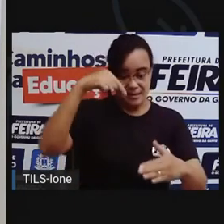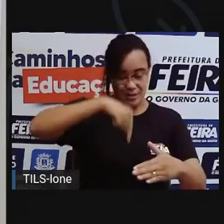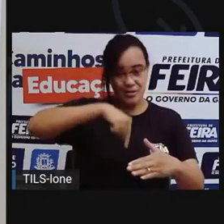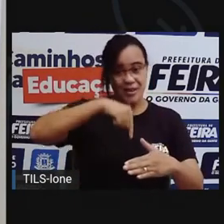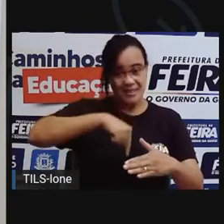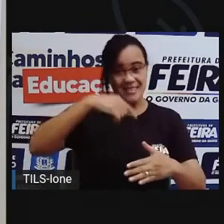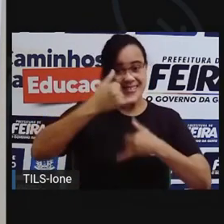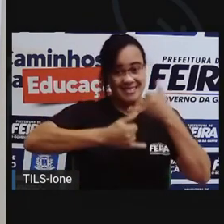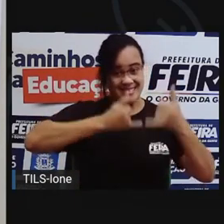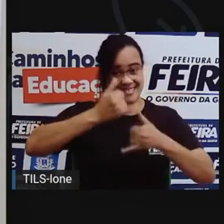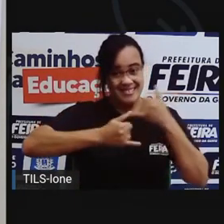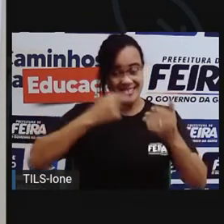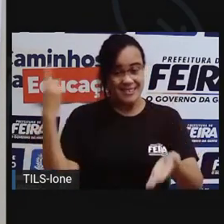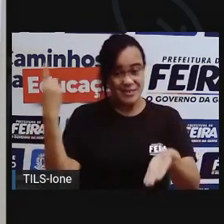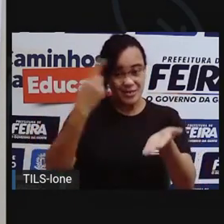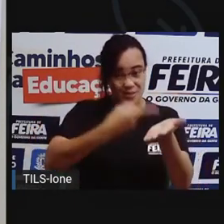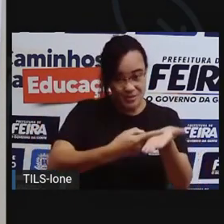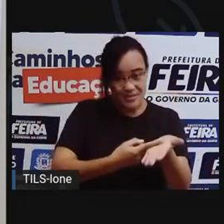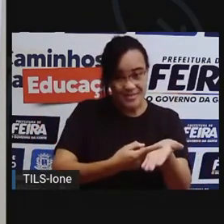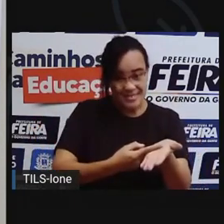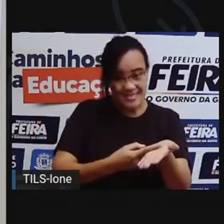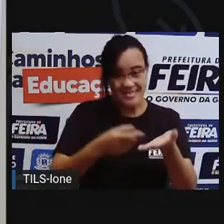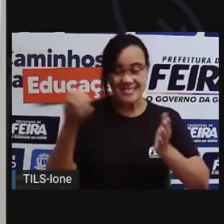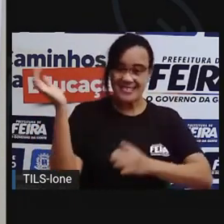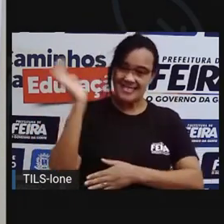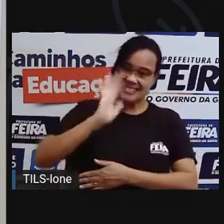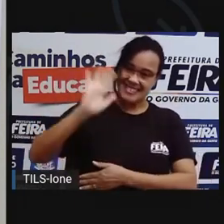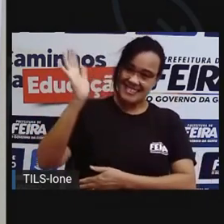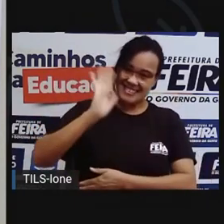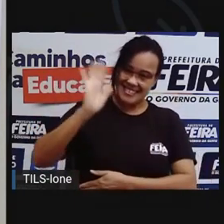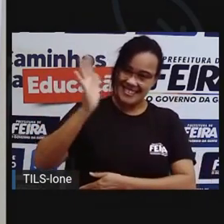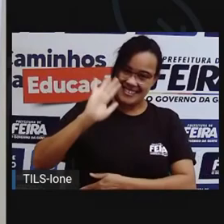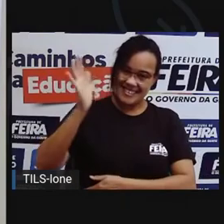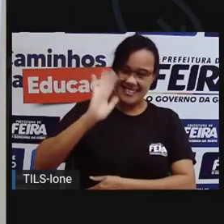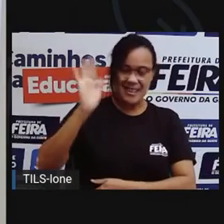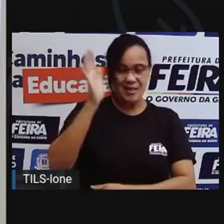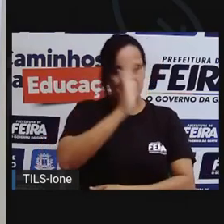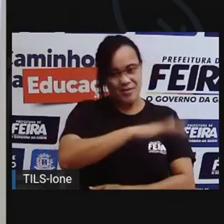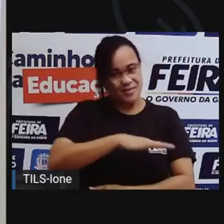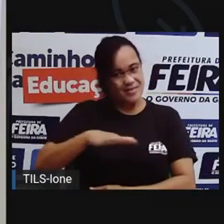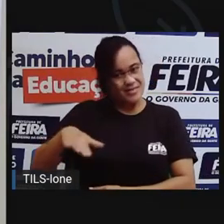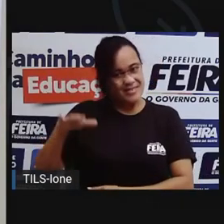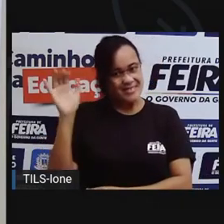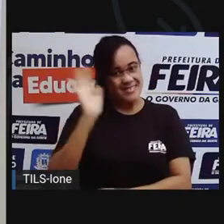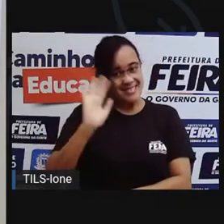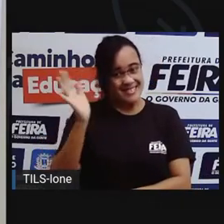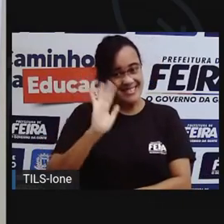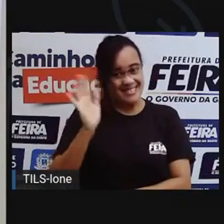Tá bom? Combinado assim? Até a próxima, meninada. Tchau!